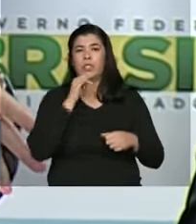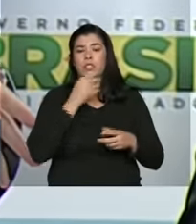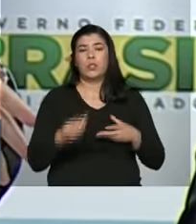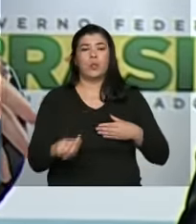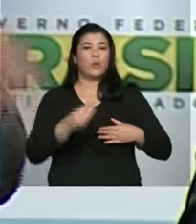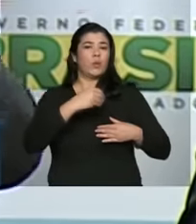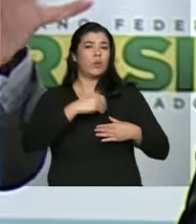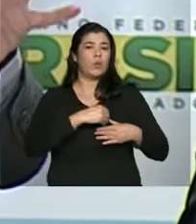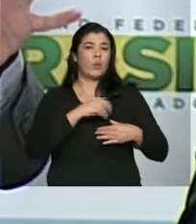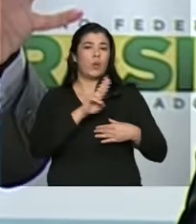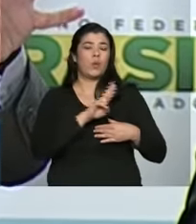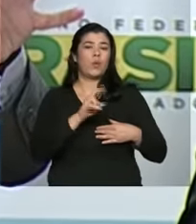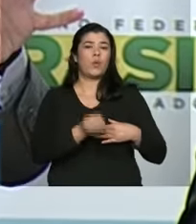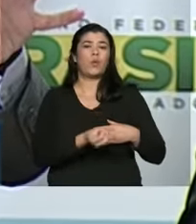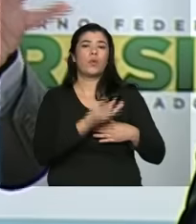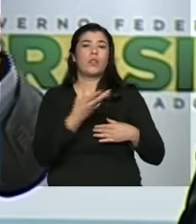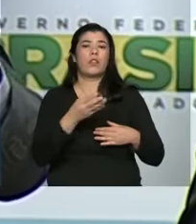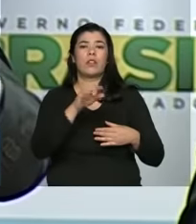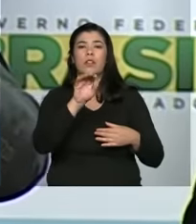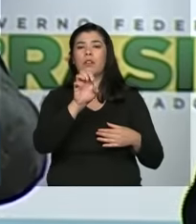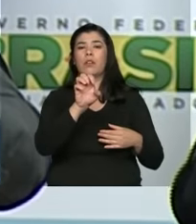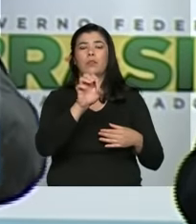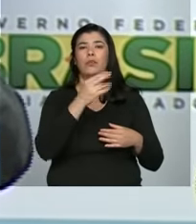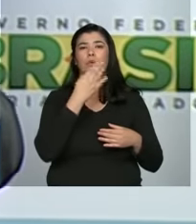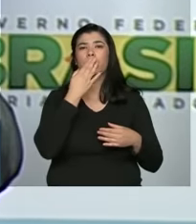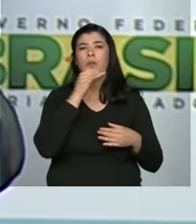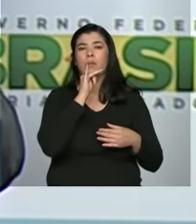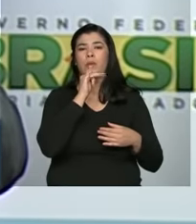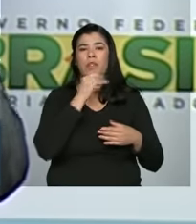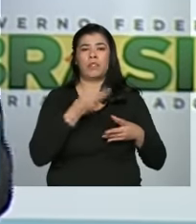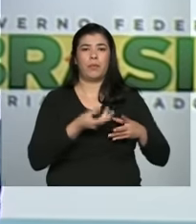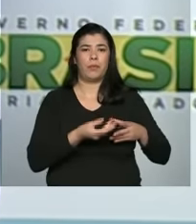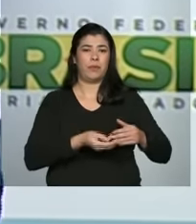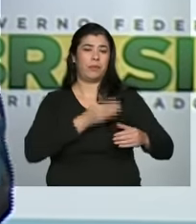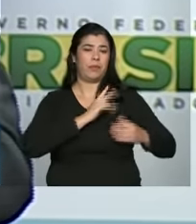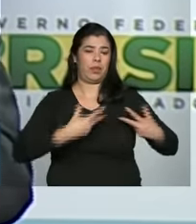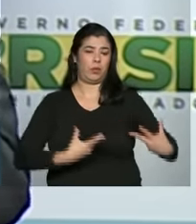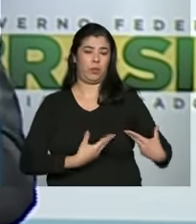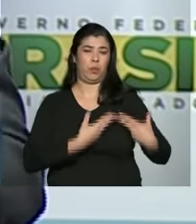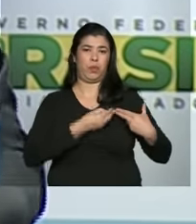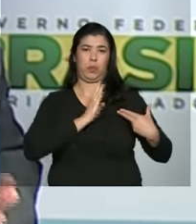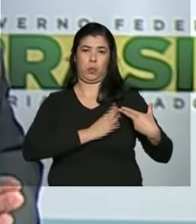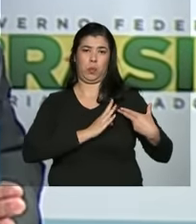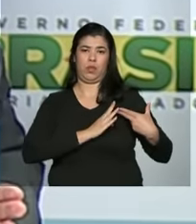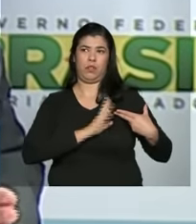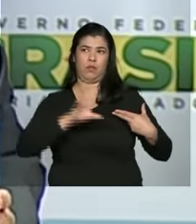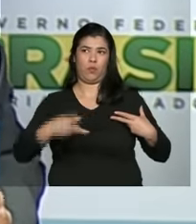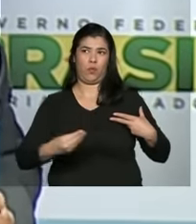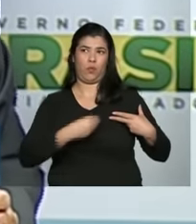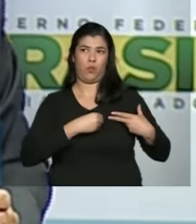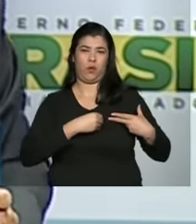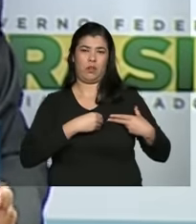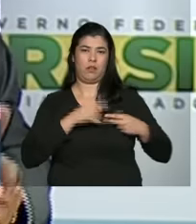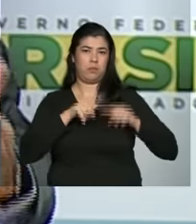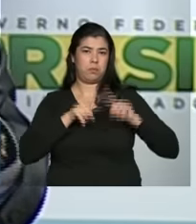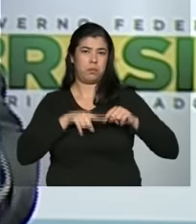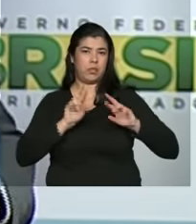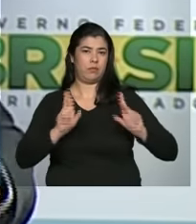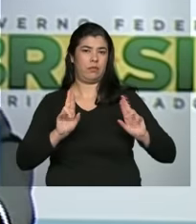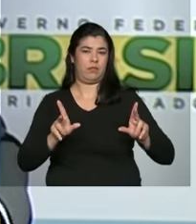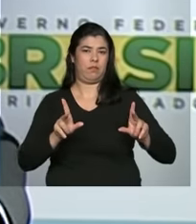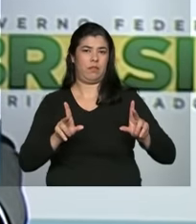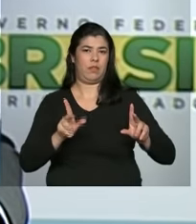padronizado por exemplo eu preciso colocar alguma coisa diferente nós não vamos tolher o direito do Especialista Mas ele vai ter que